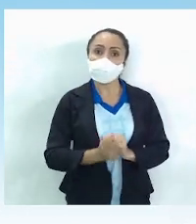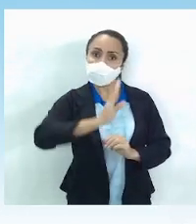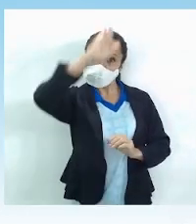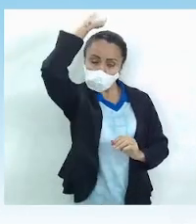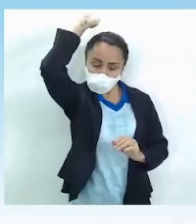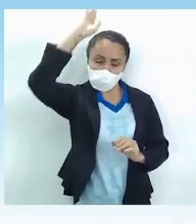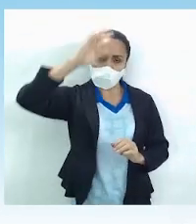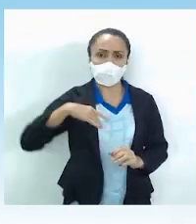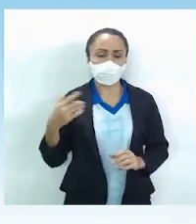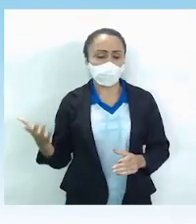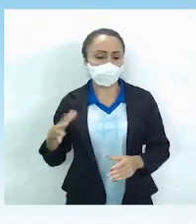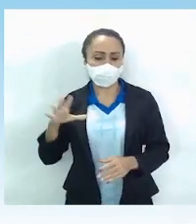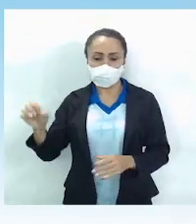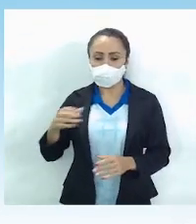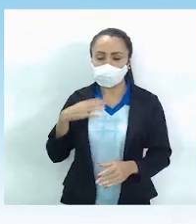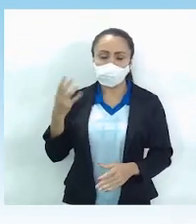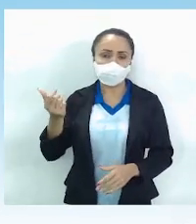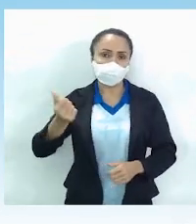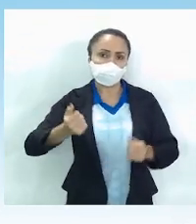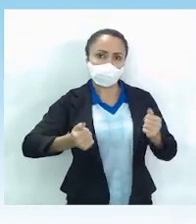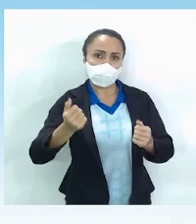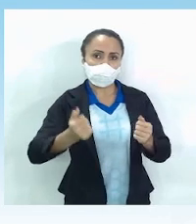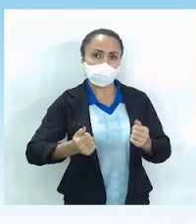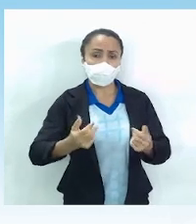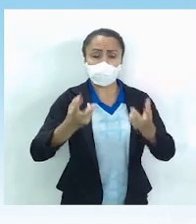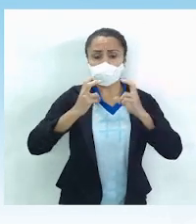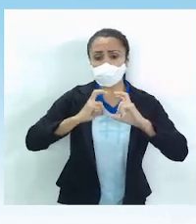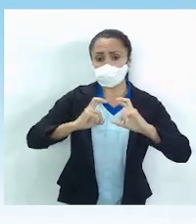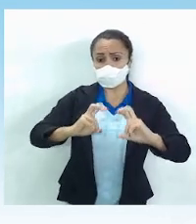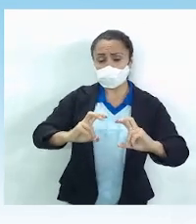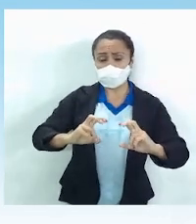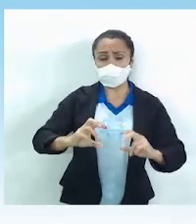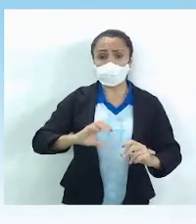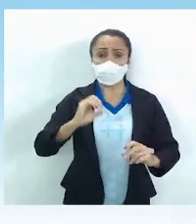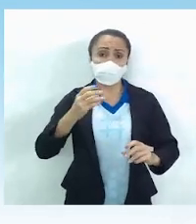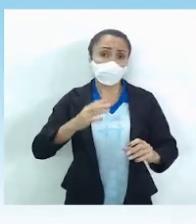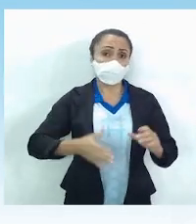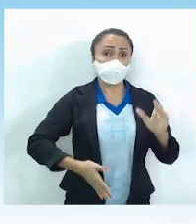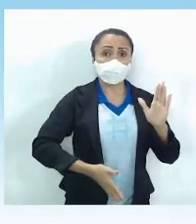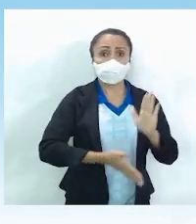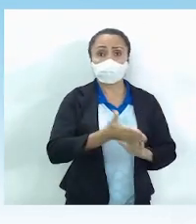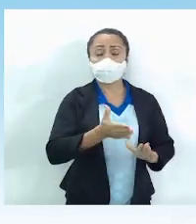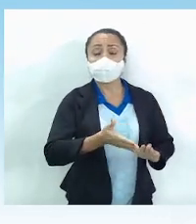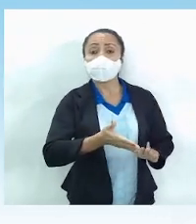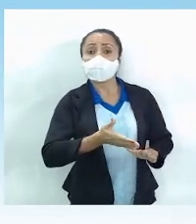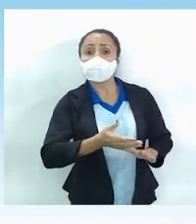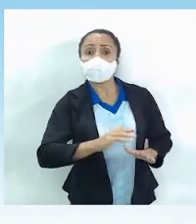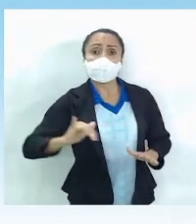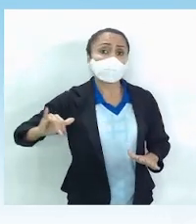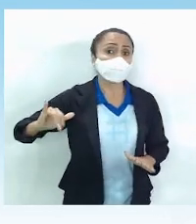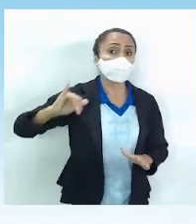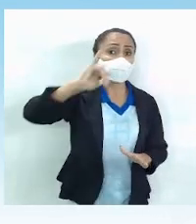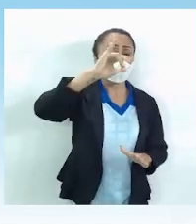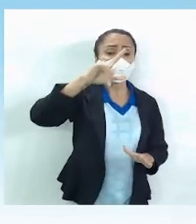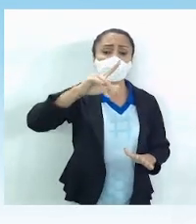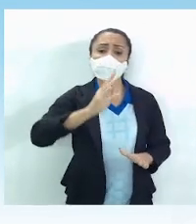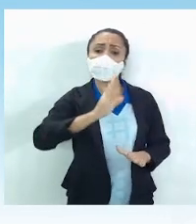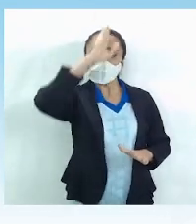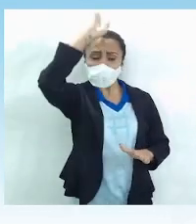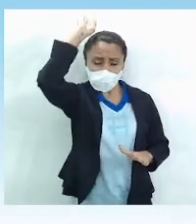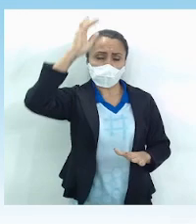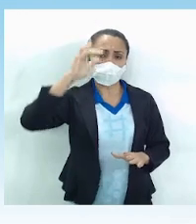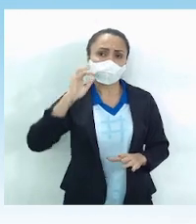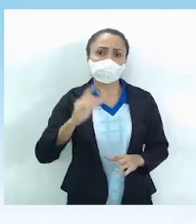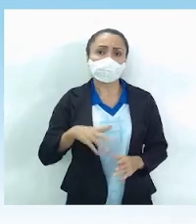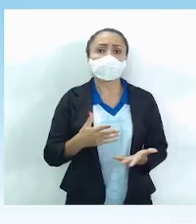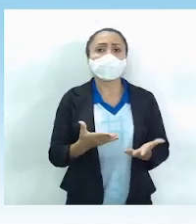eu pego o meu carro, pego o meu trem, ou pego o avião e vou para Roma. assistir o meu jogo do Benfica. Aí eu